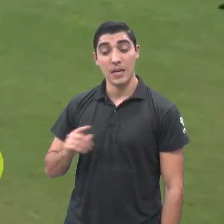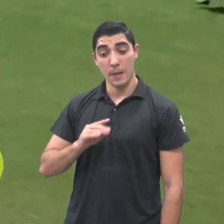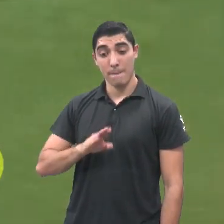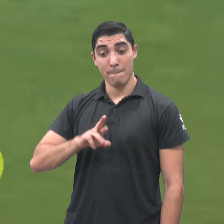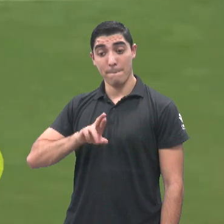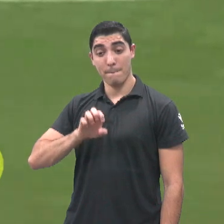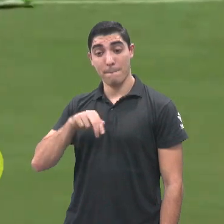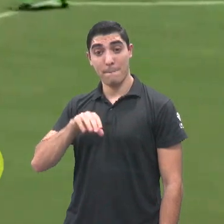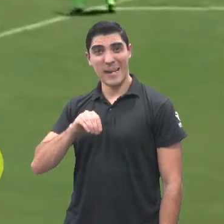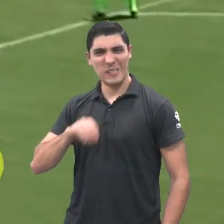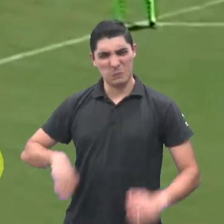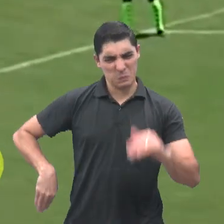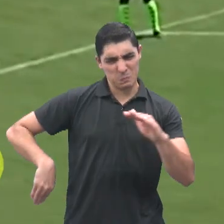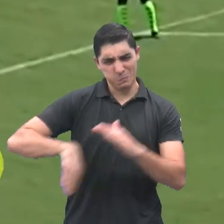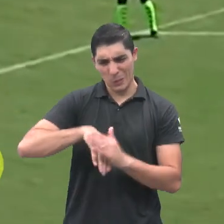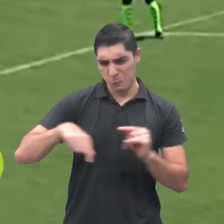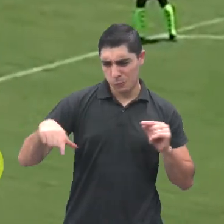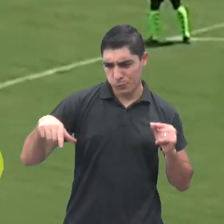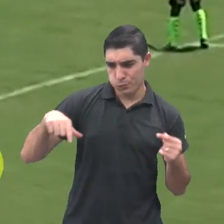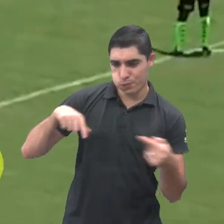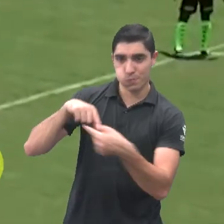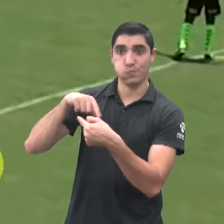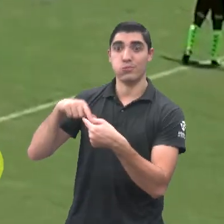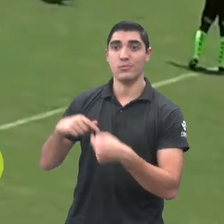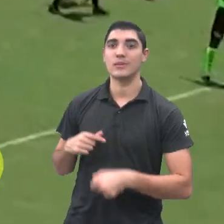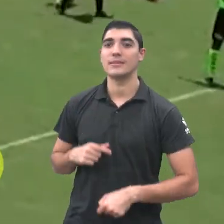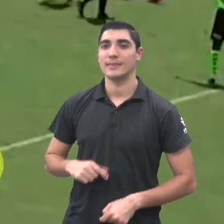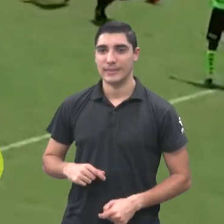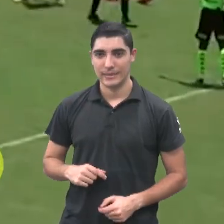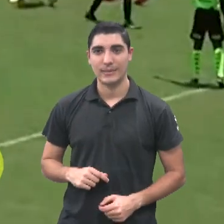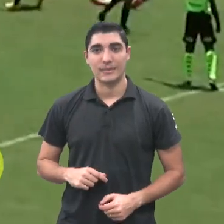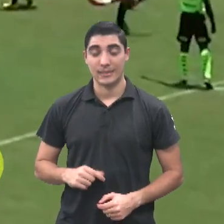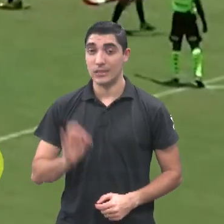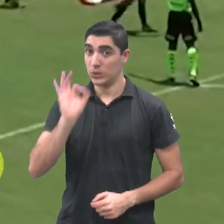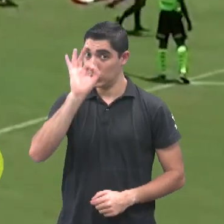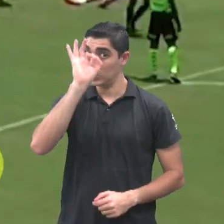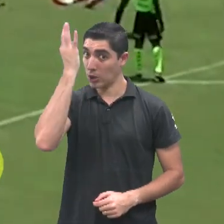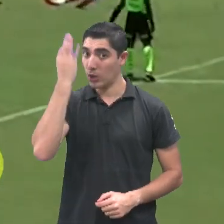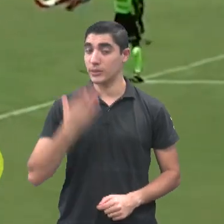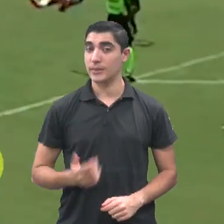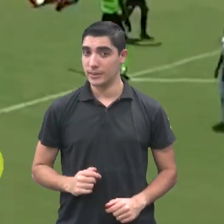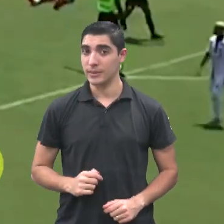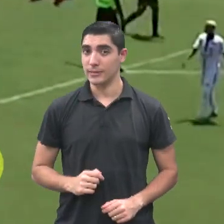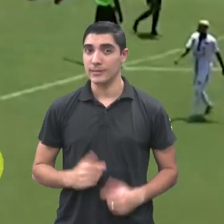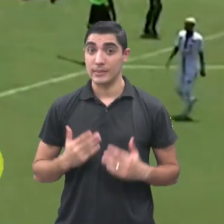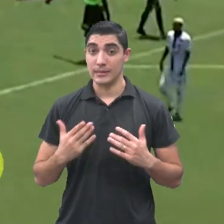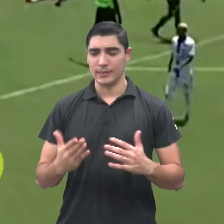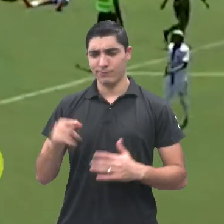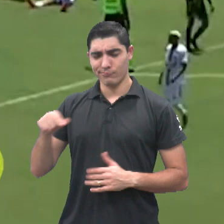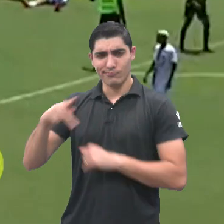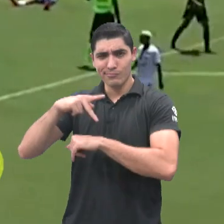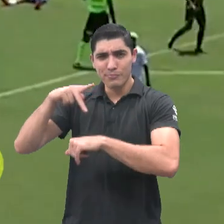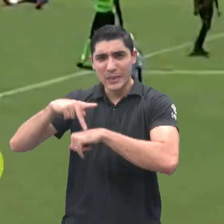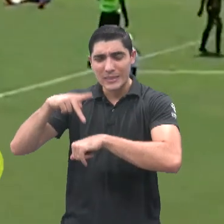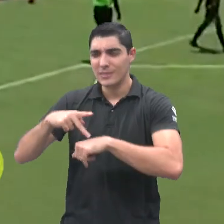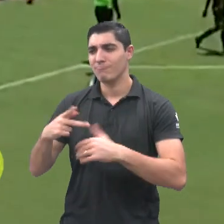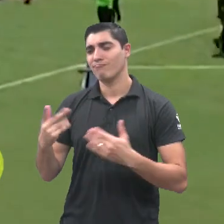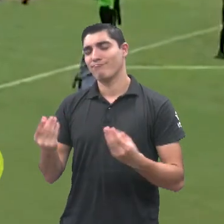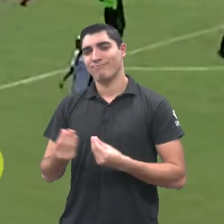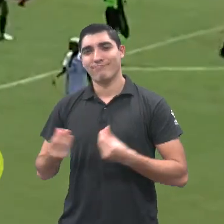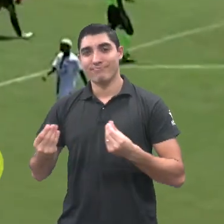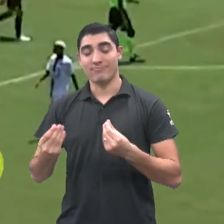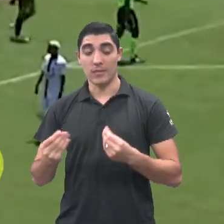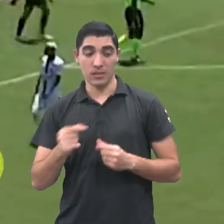de primeira. A bola pegou na rede pelo lado de fora. Sorte do joseense, lamentação do Bruno Souza. Segue